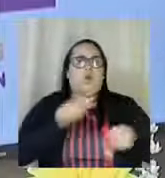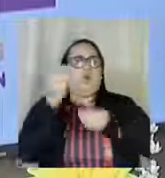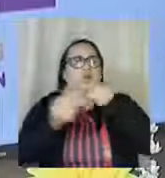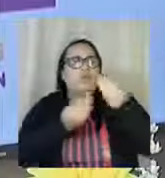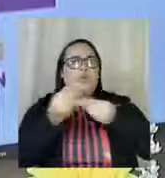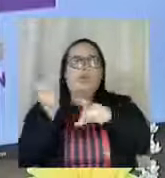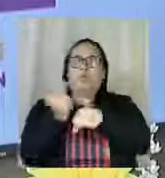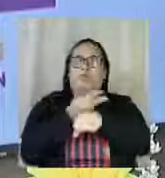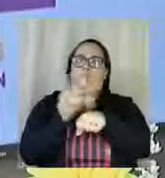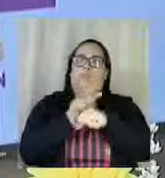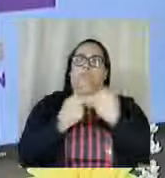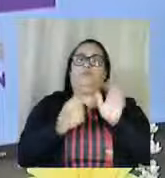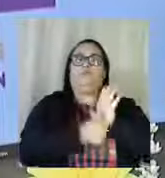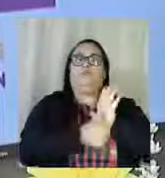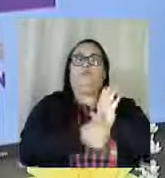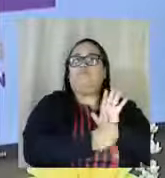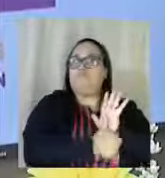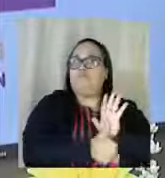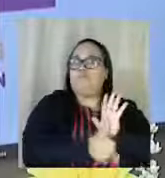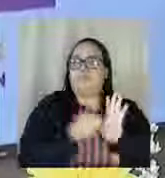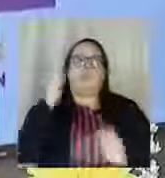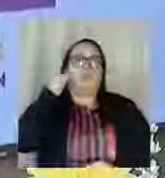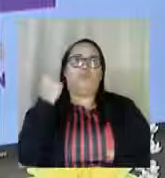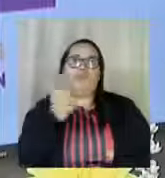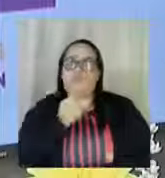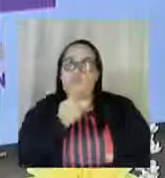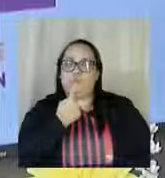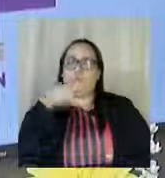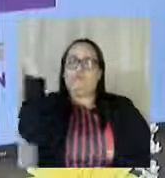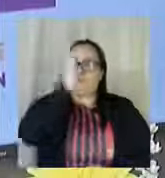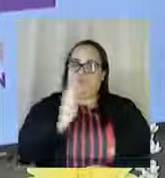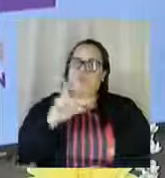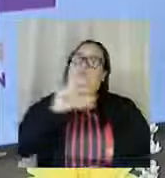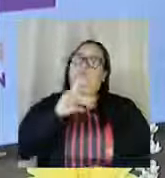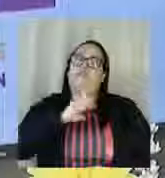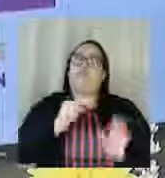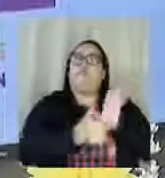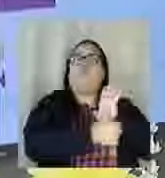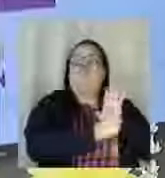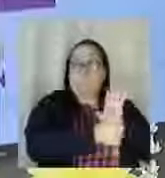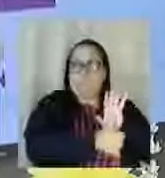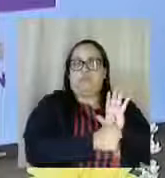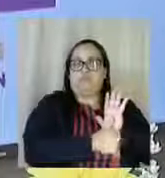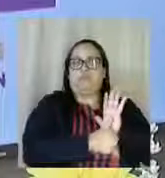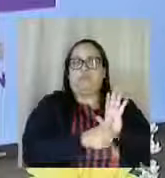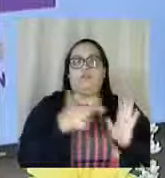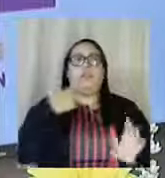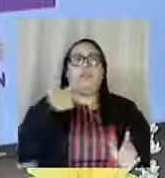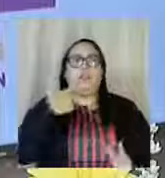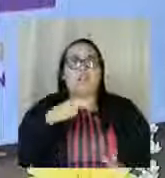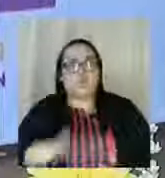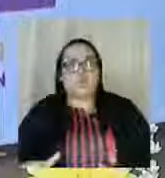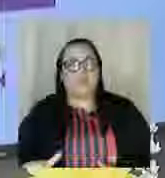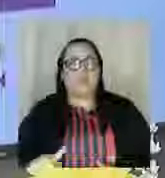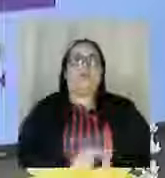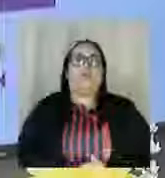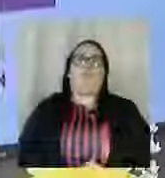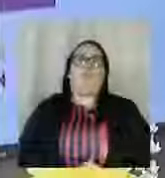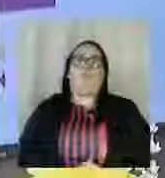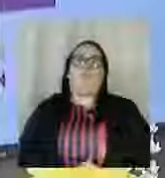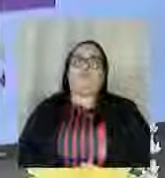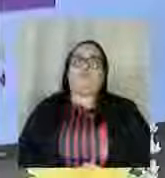sua identidade? O surdo brasileiro tem essa identidade. Línguas, a Libras é a